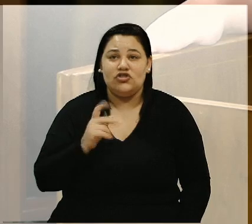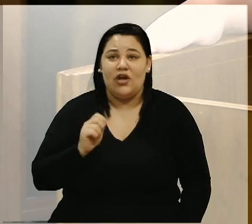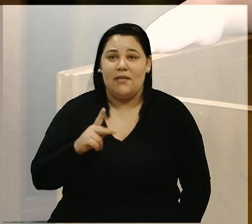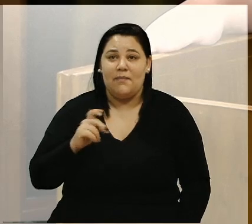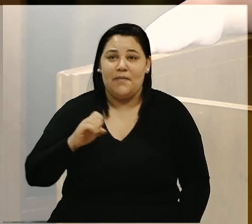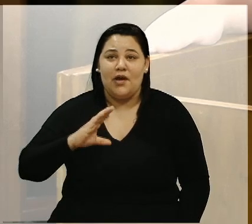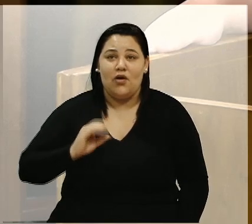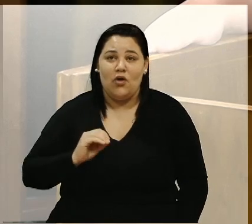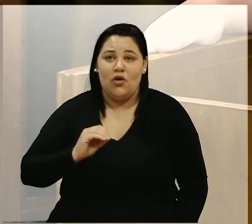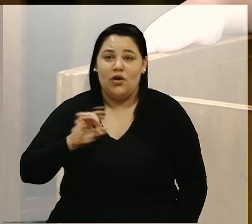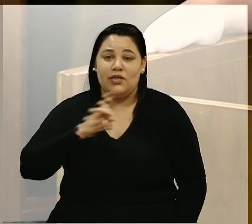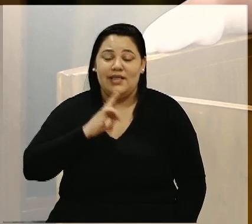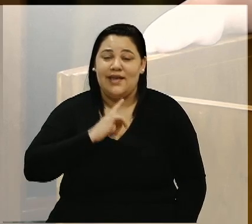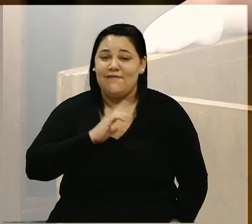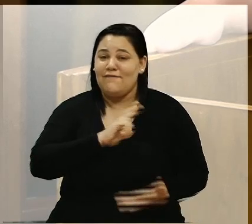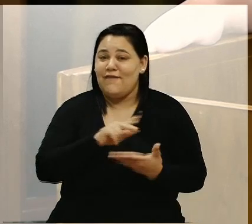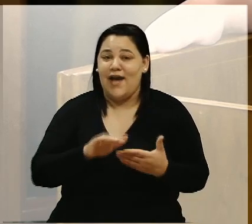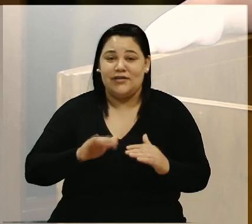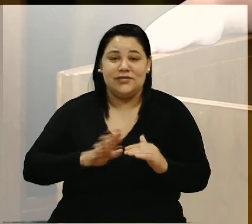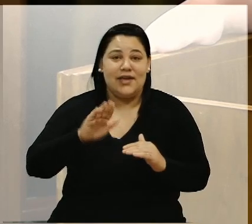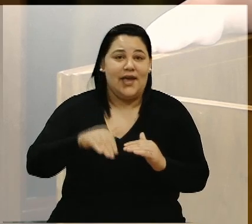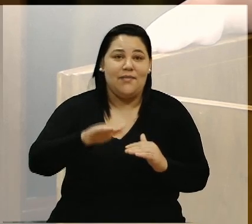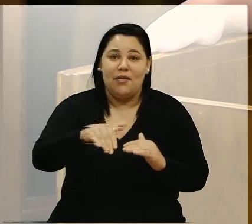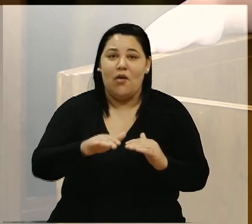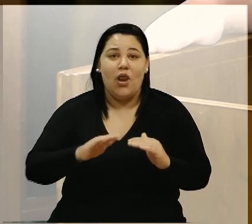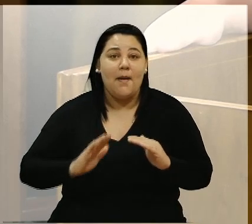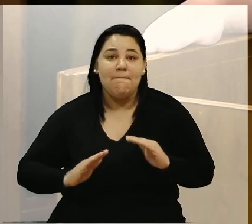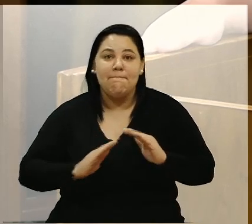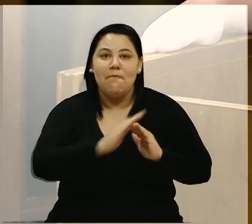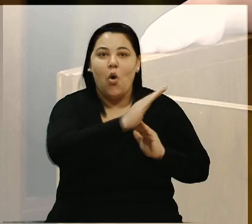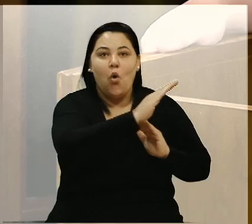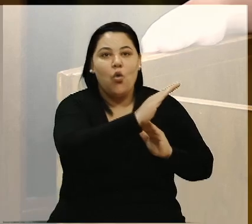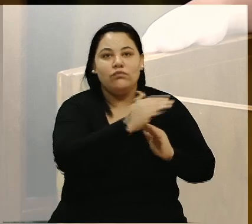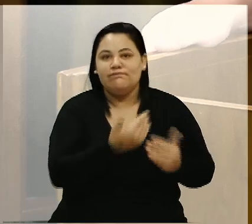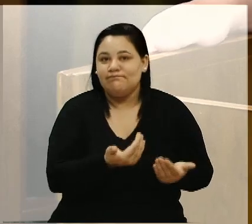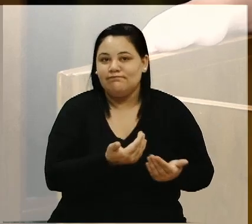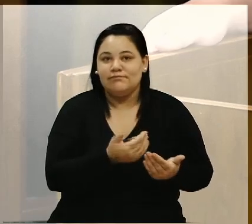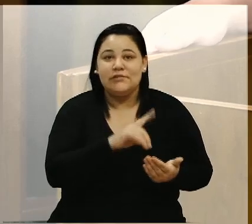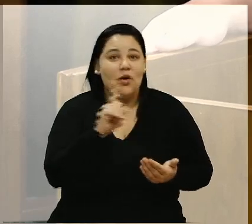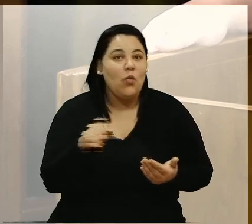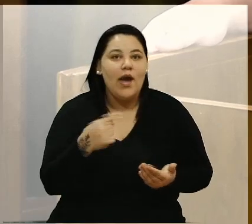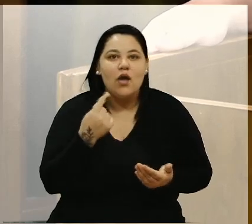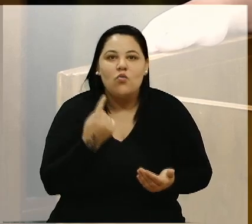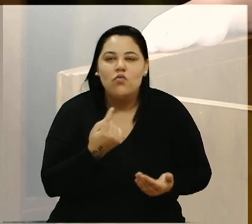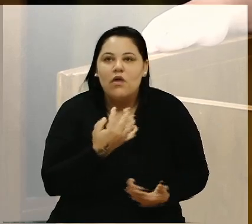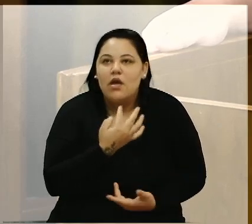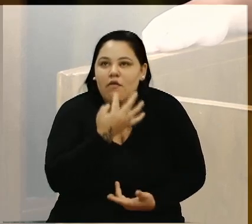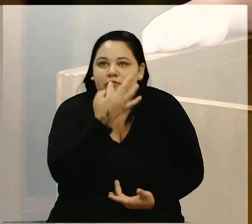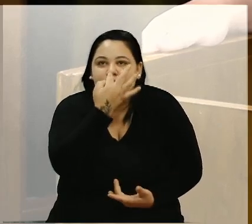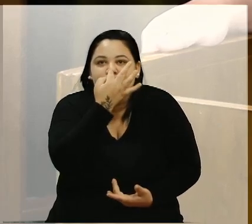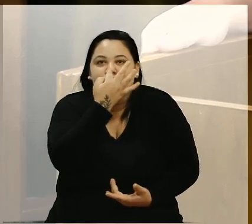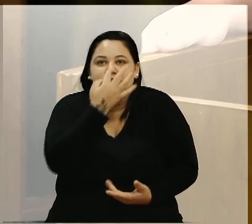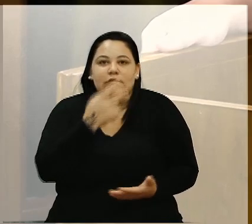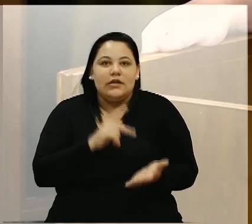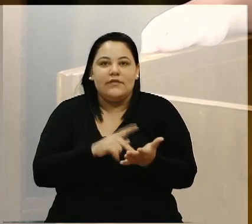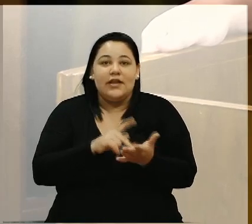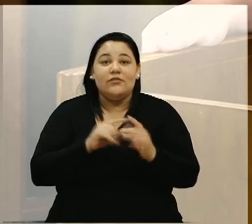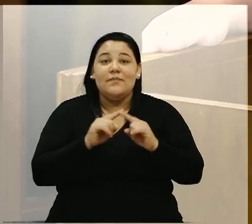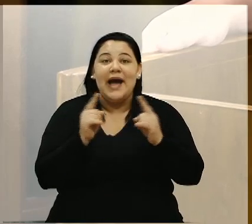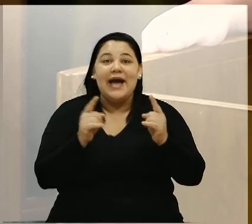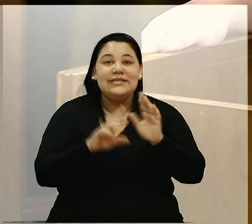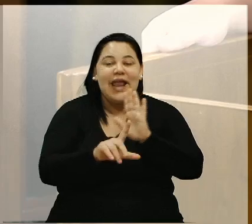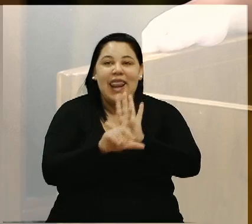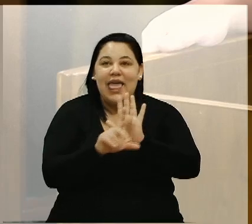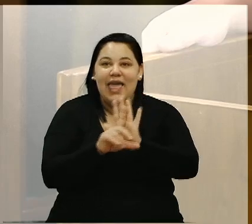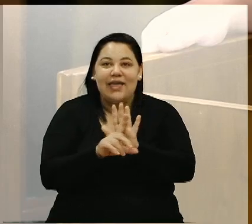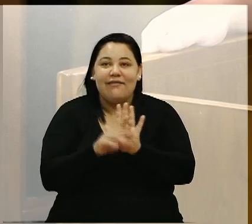tem diversos quebra-molas na subida. Mas diversos, não é um. Eu fiquei impressionado. Só que a legislação